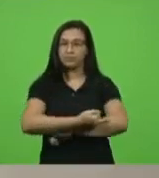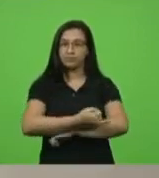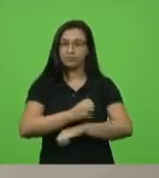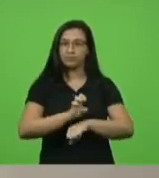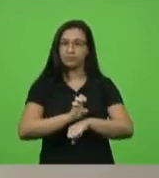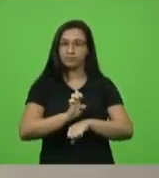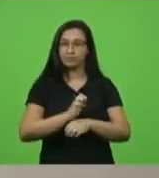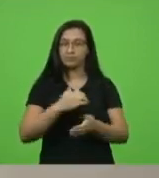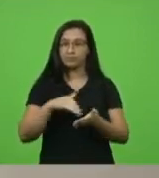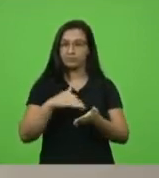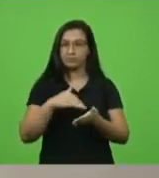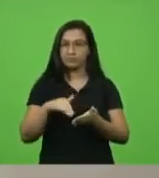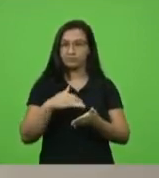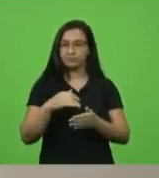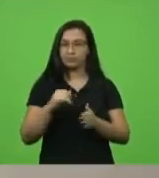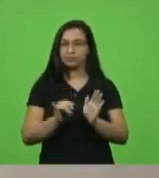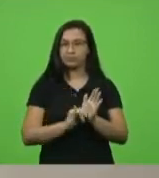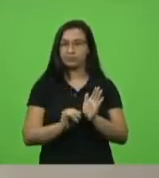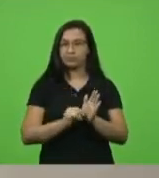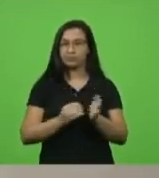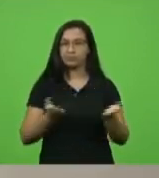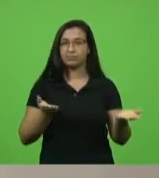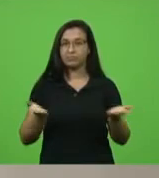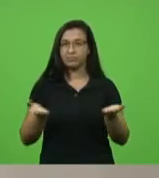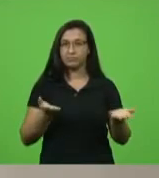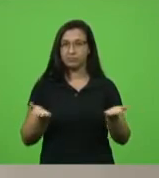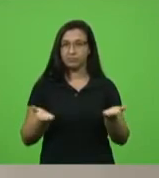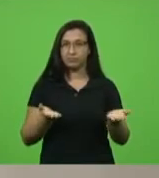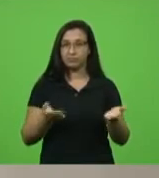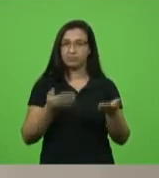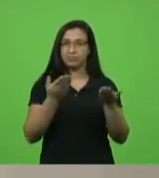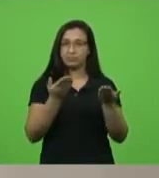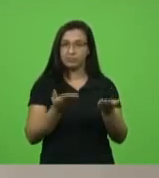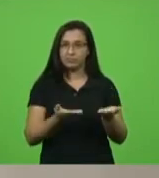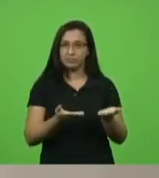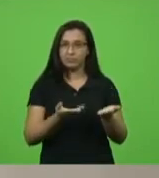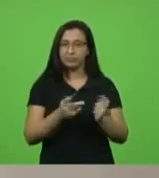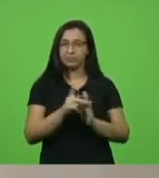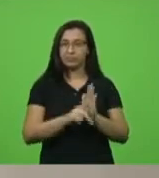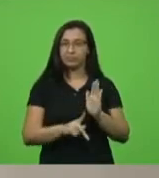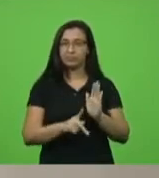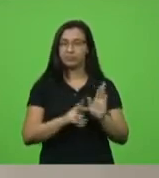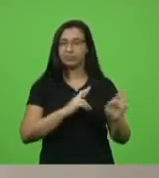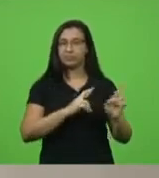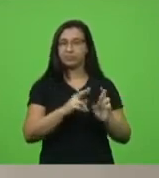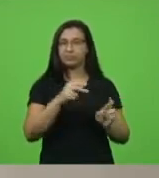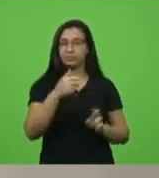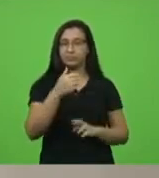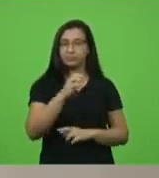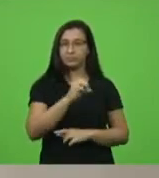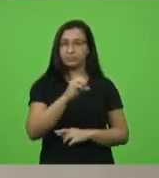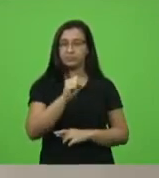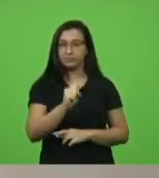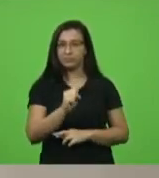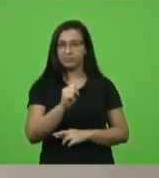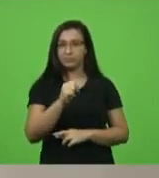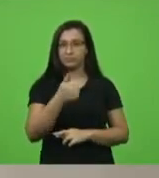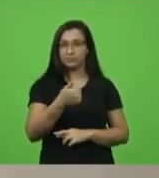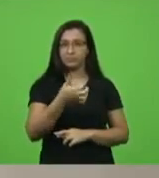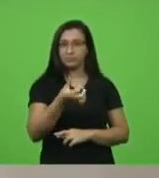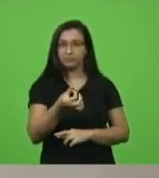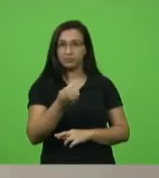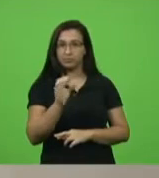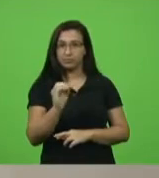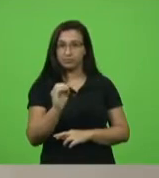informações acerca do edital de licitação para elaboração do projeto de restauração da rodovia SC 160, entre os municípios de Pinhãozinho e São Carlos.